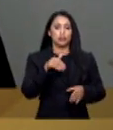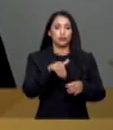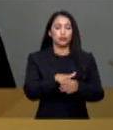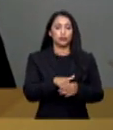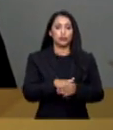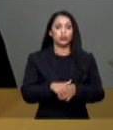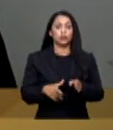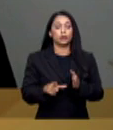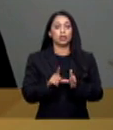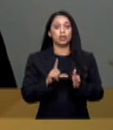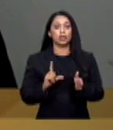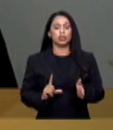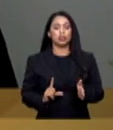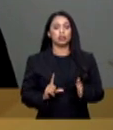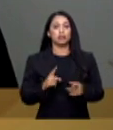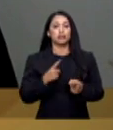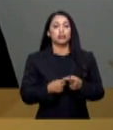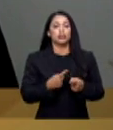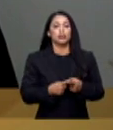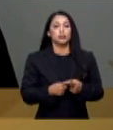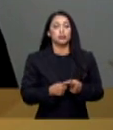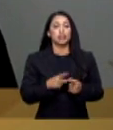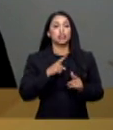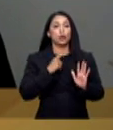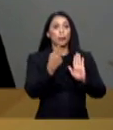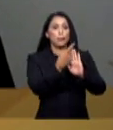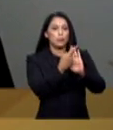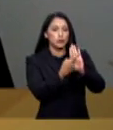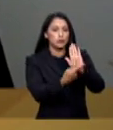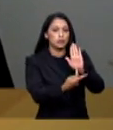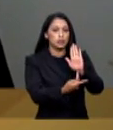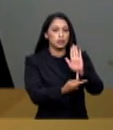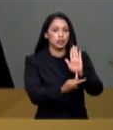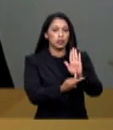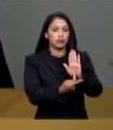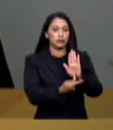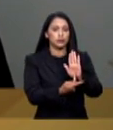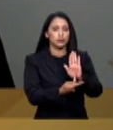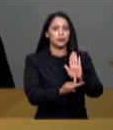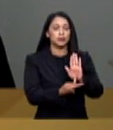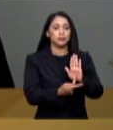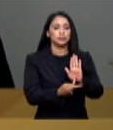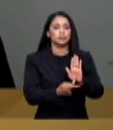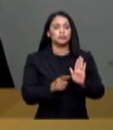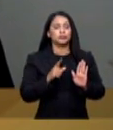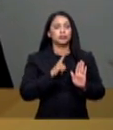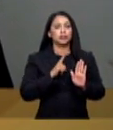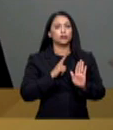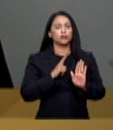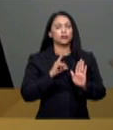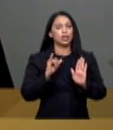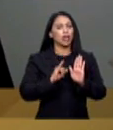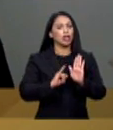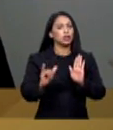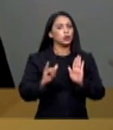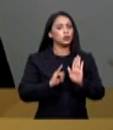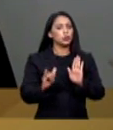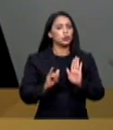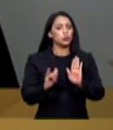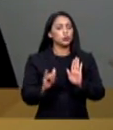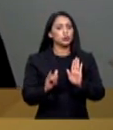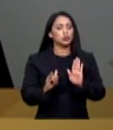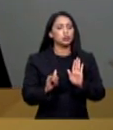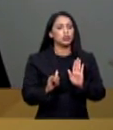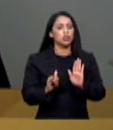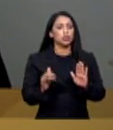porque esta lei decorre de um projeto que foi anunciada a partir de um ato de